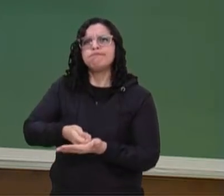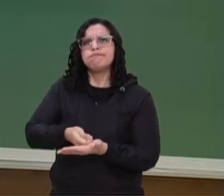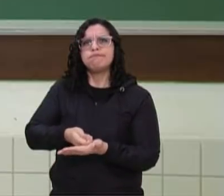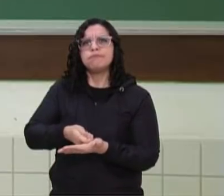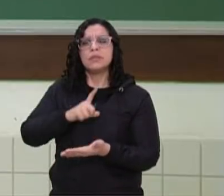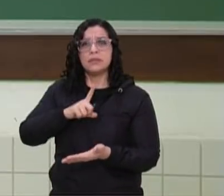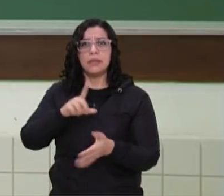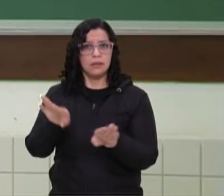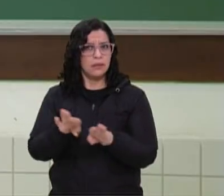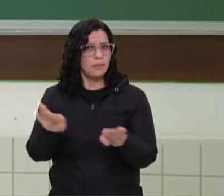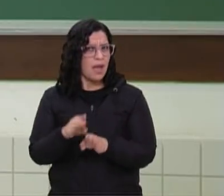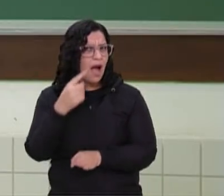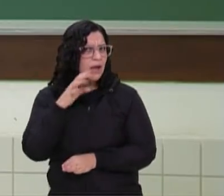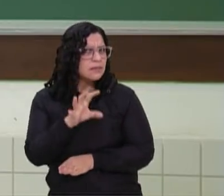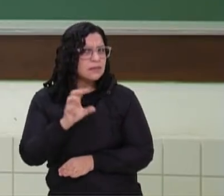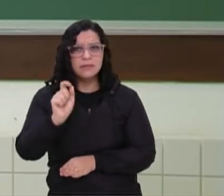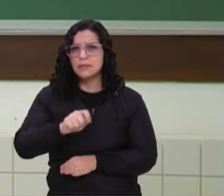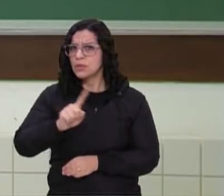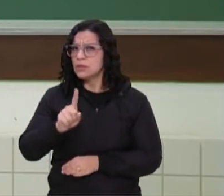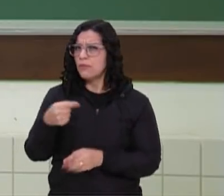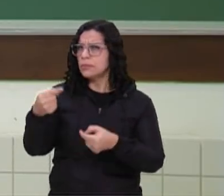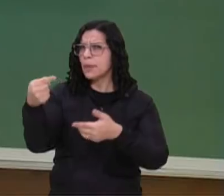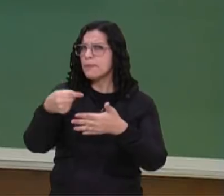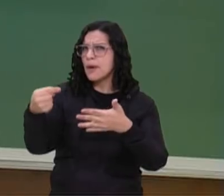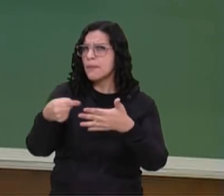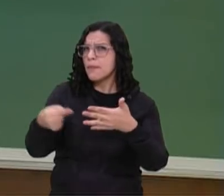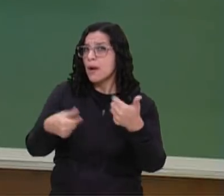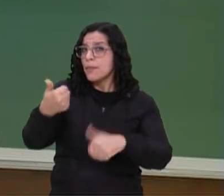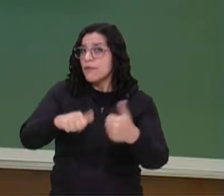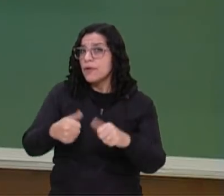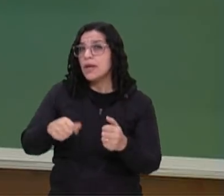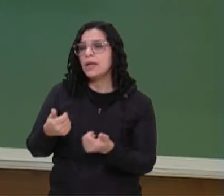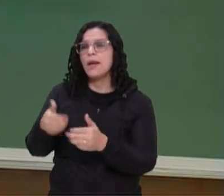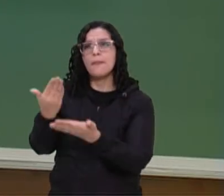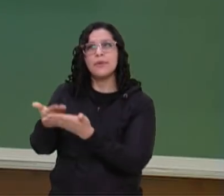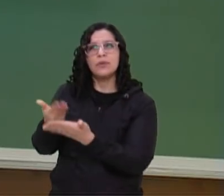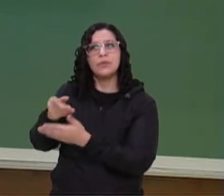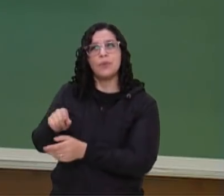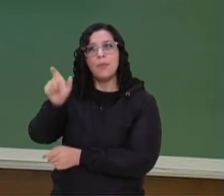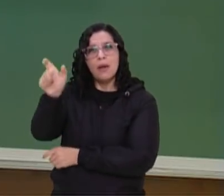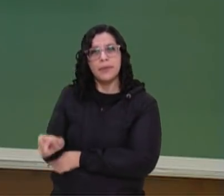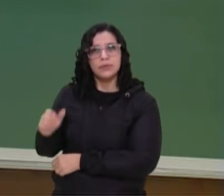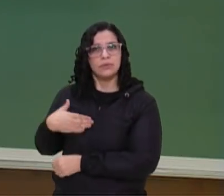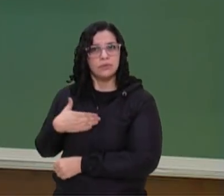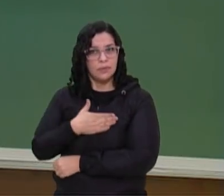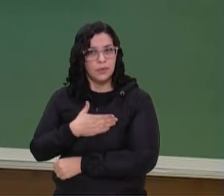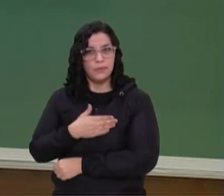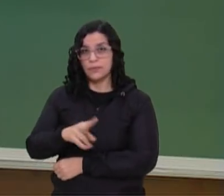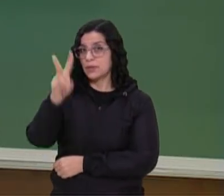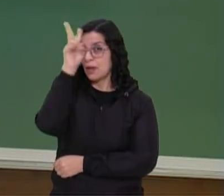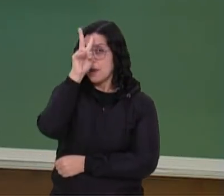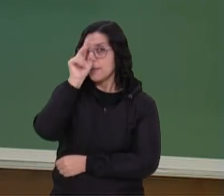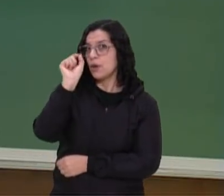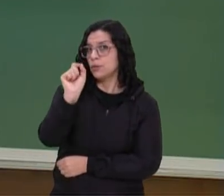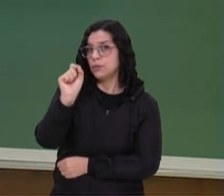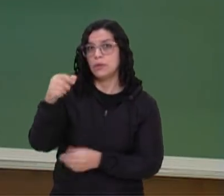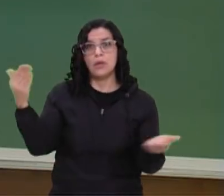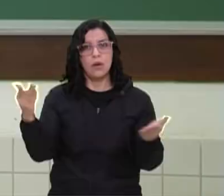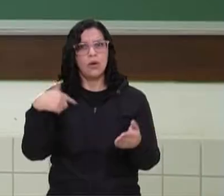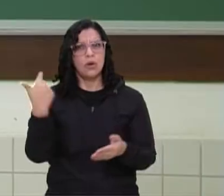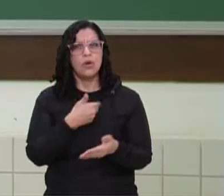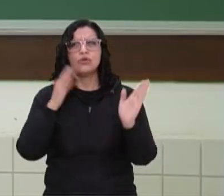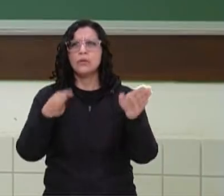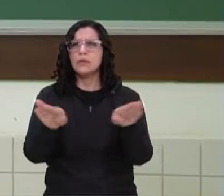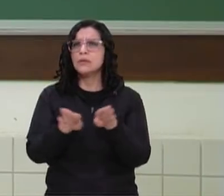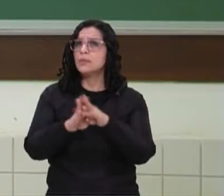É conciliável essas ideias? Vamos analisar através do governo de Napoleão Bonaparte. Certo? Relembrando, gente, aqui a gente